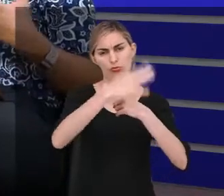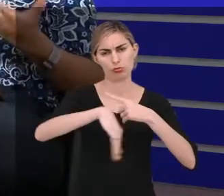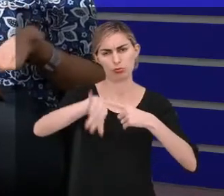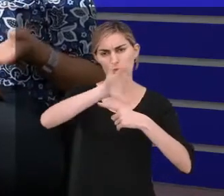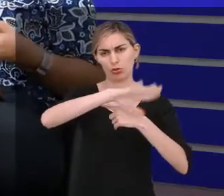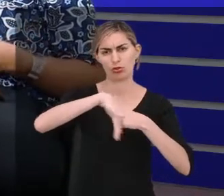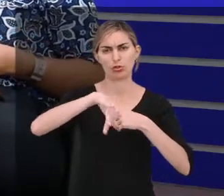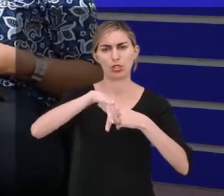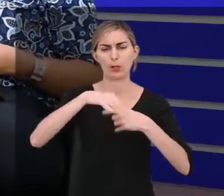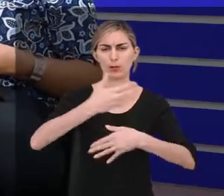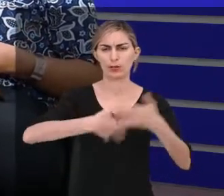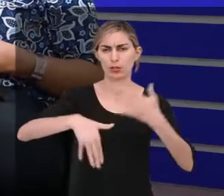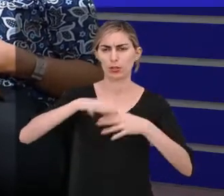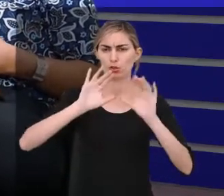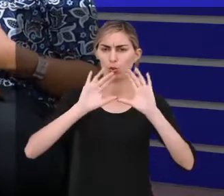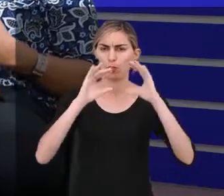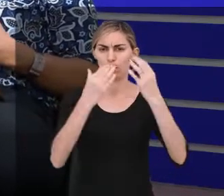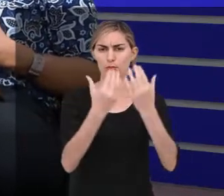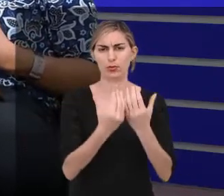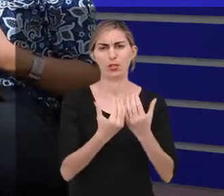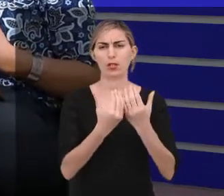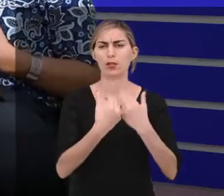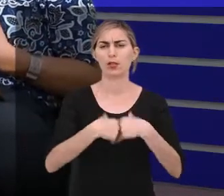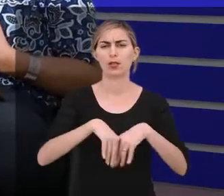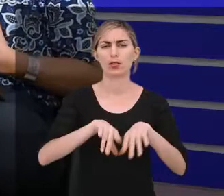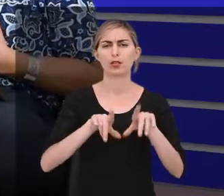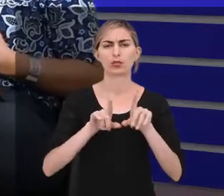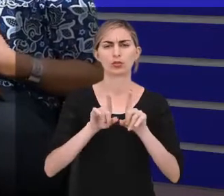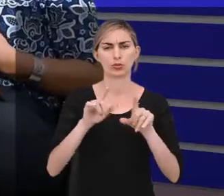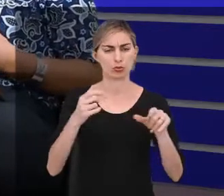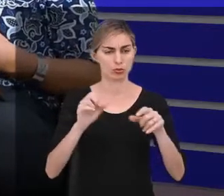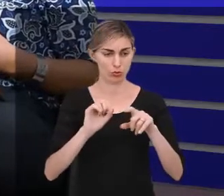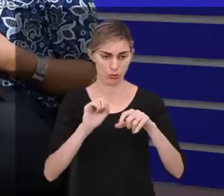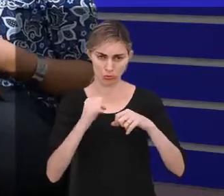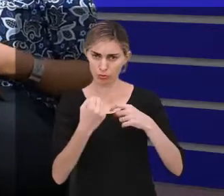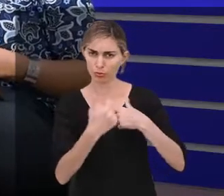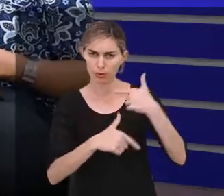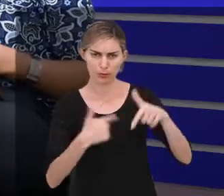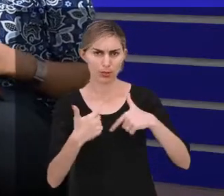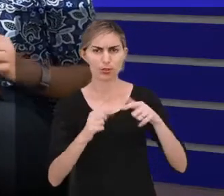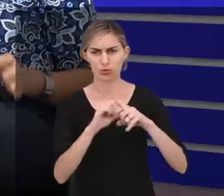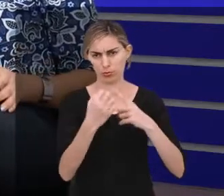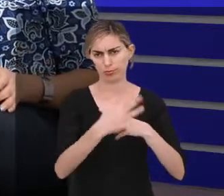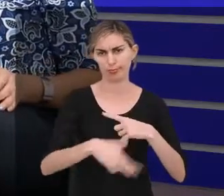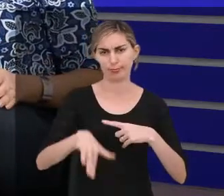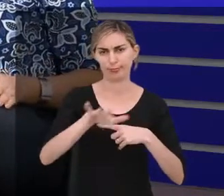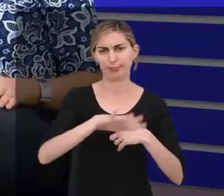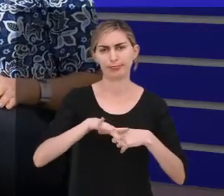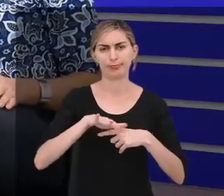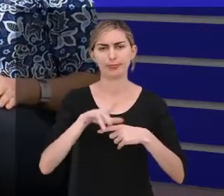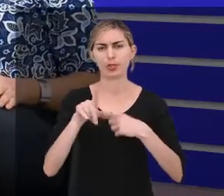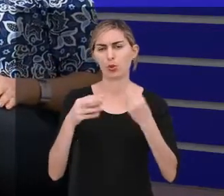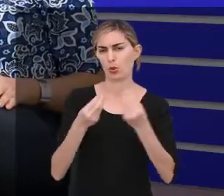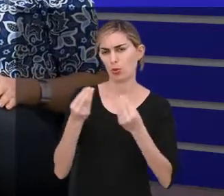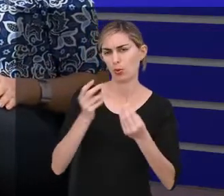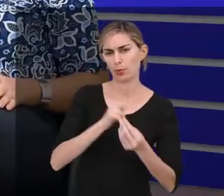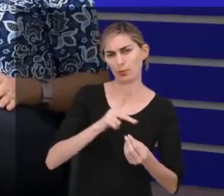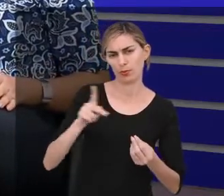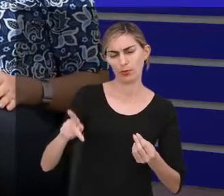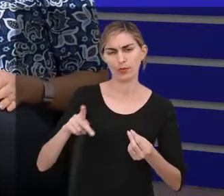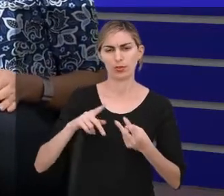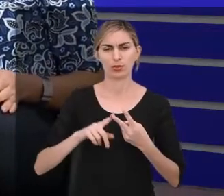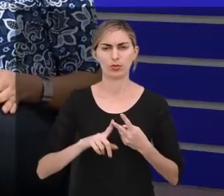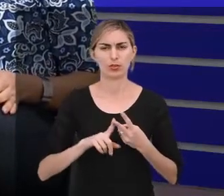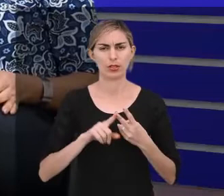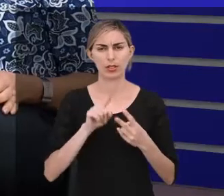social, intervenção comunitária e atua como educadora social. Isso. Como a professora Manilis